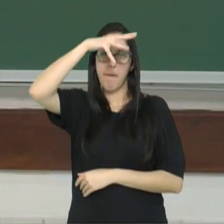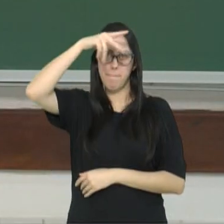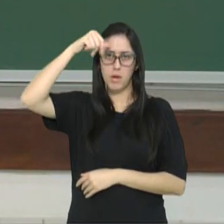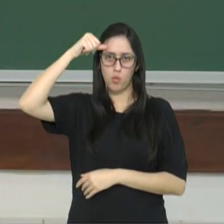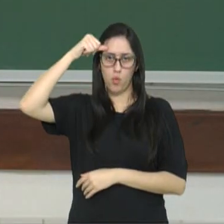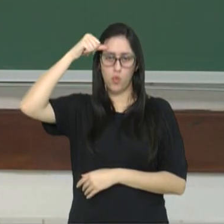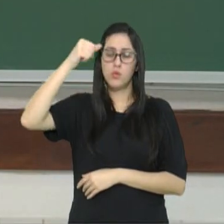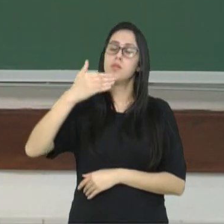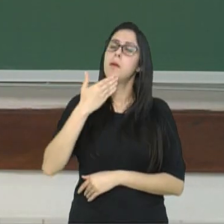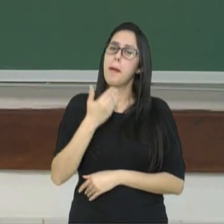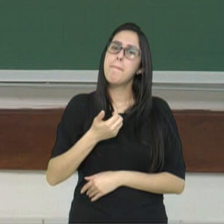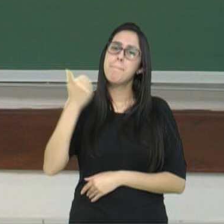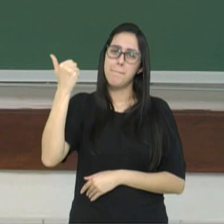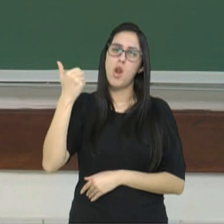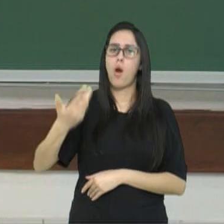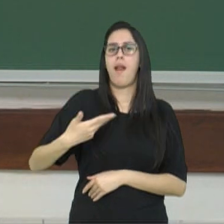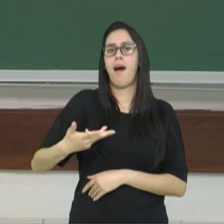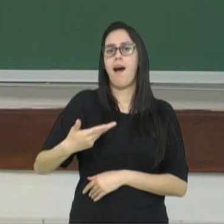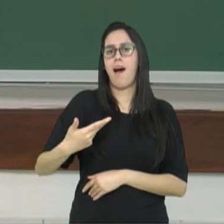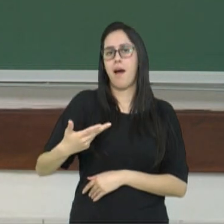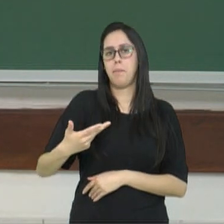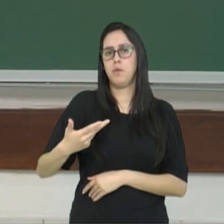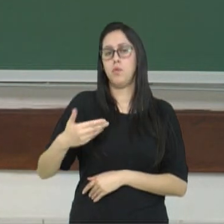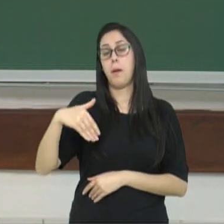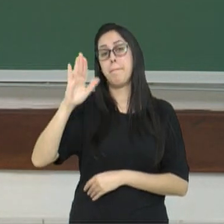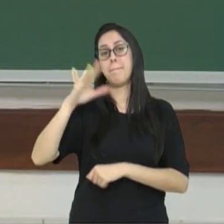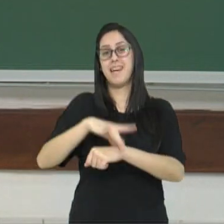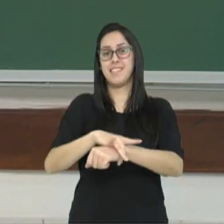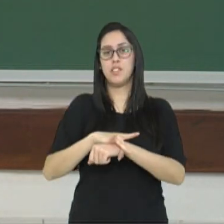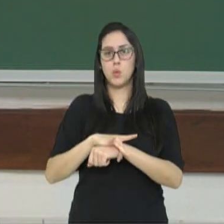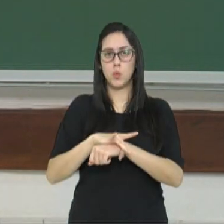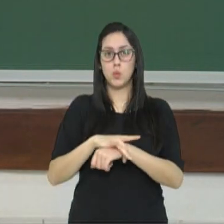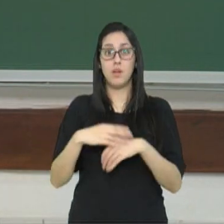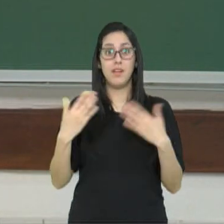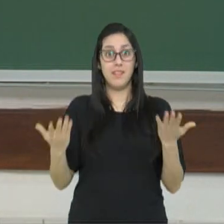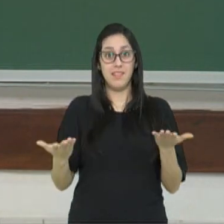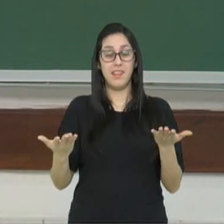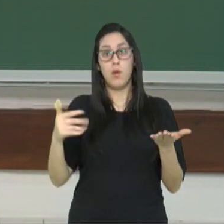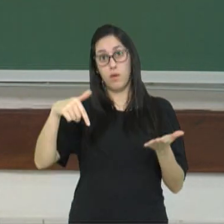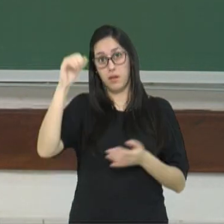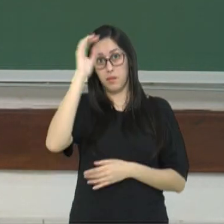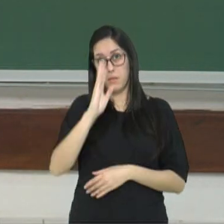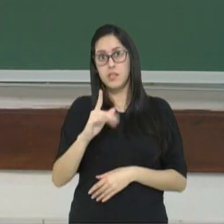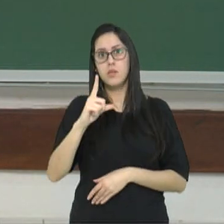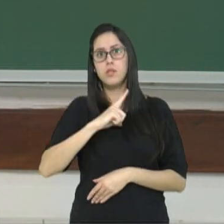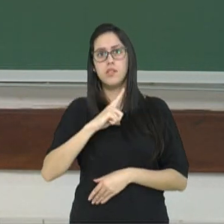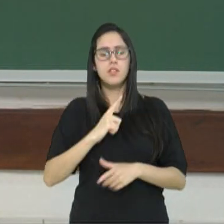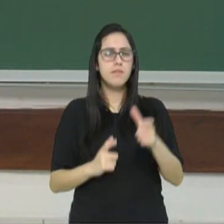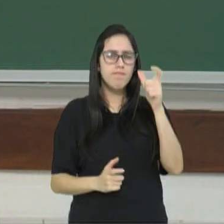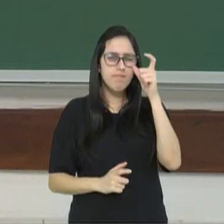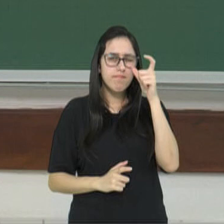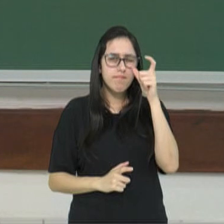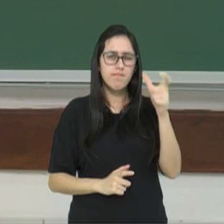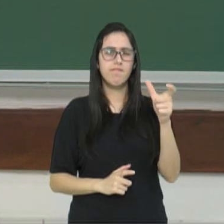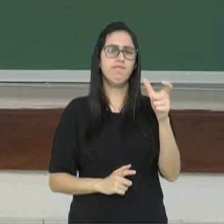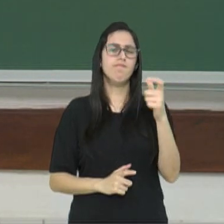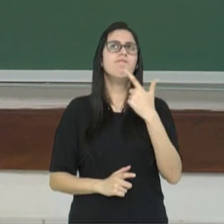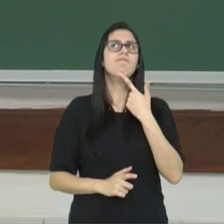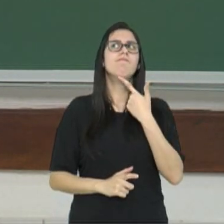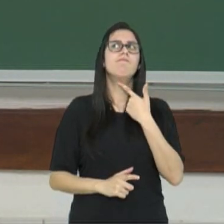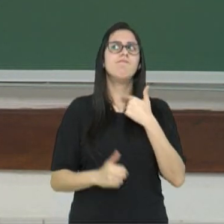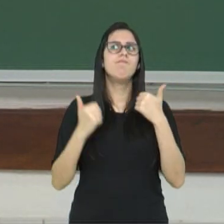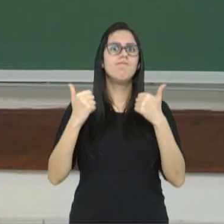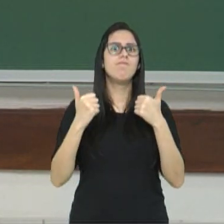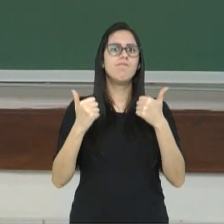mais rápido, mais ágil e mais seguro. Então havia um grande interesse brasileiro na navegação desse rio. Já